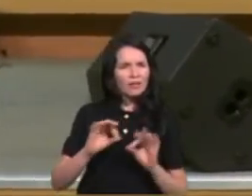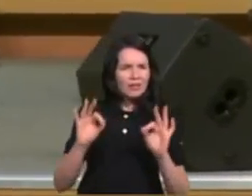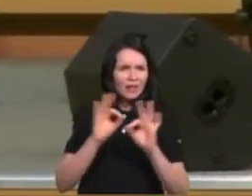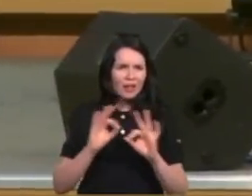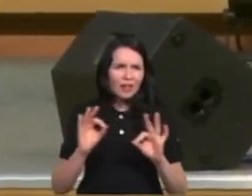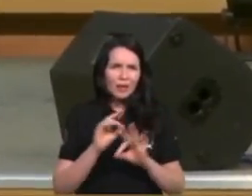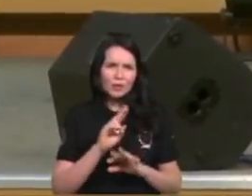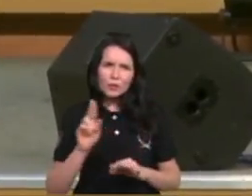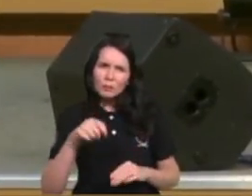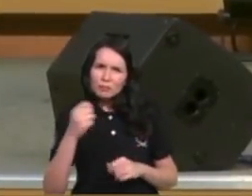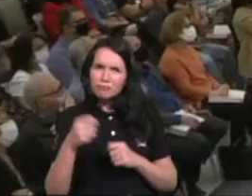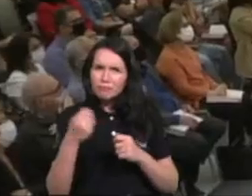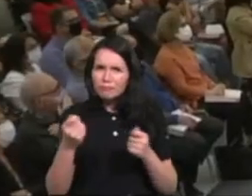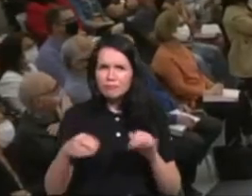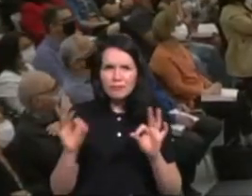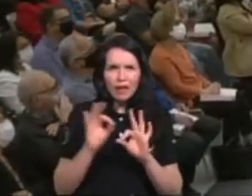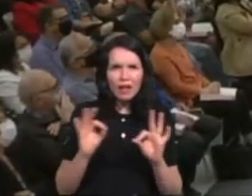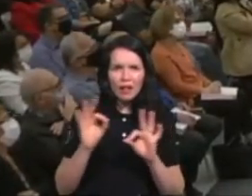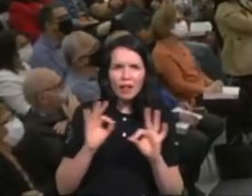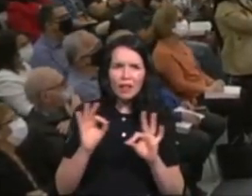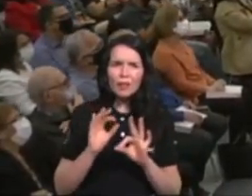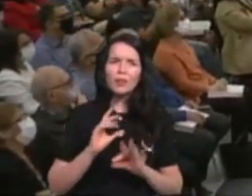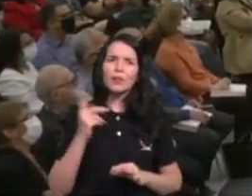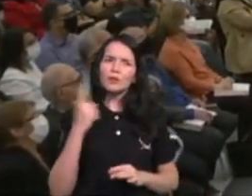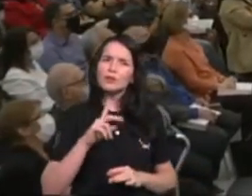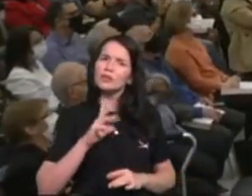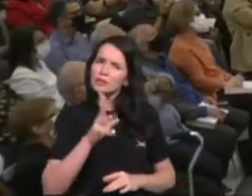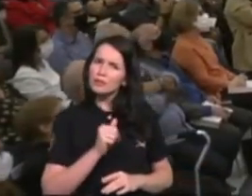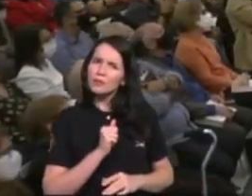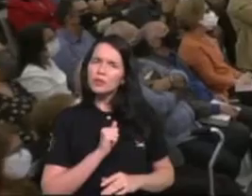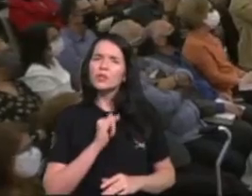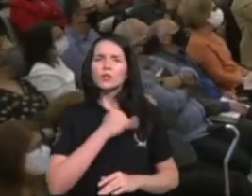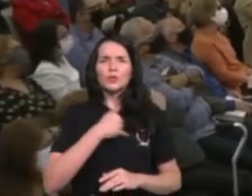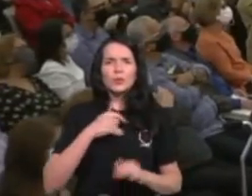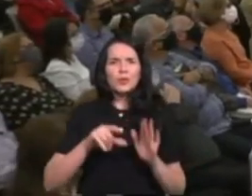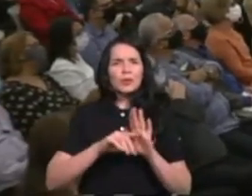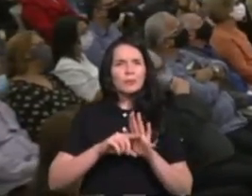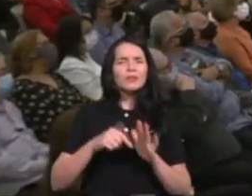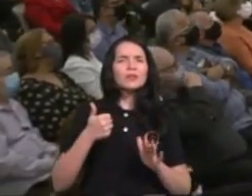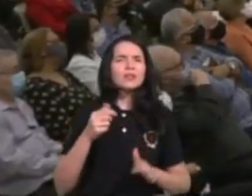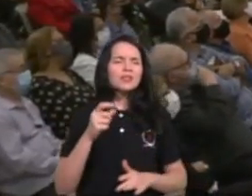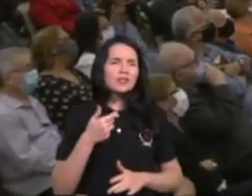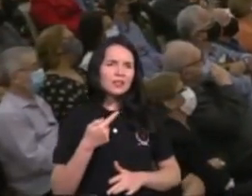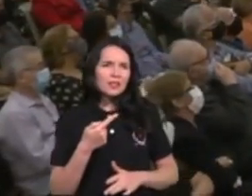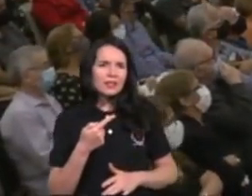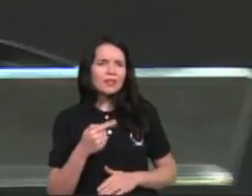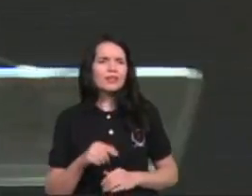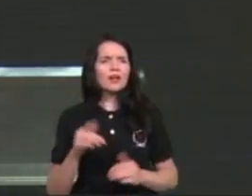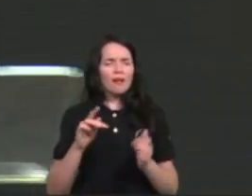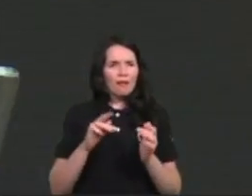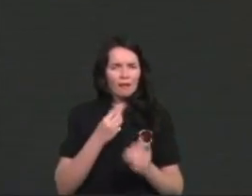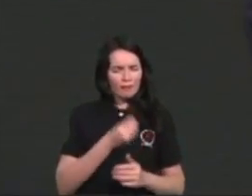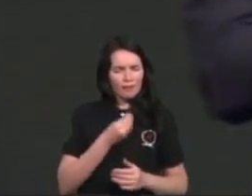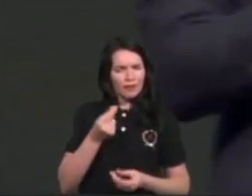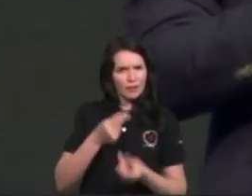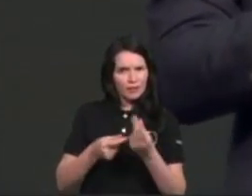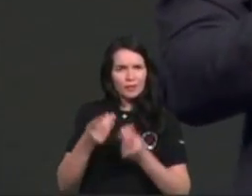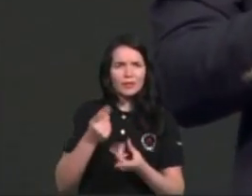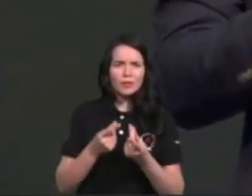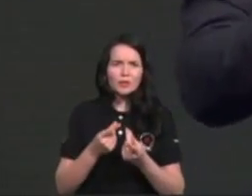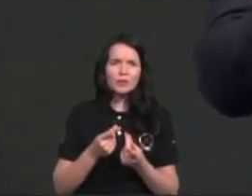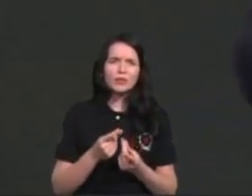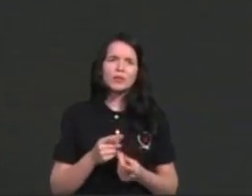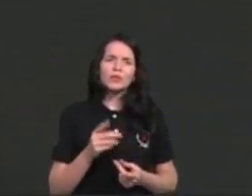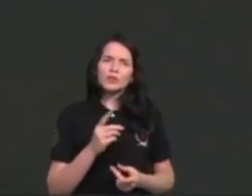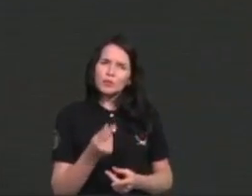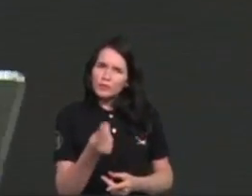nome há dado entre os homens pelo qual podemos ser salvos João 17 de três dígitos a vida eterna é esta que te conheçam a ti o